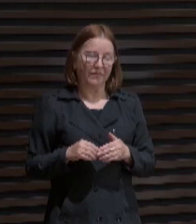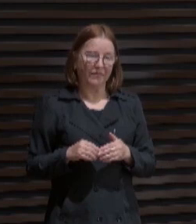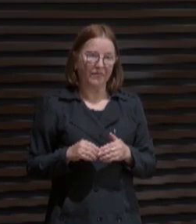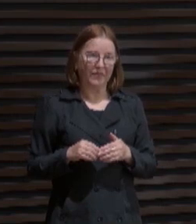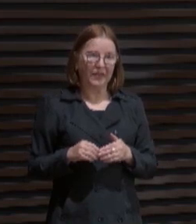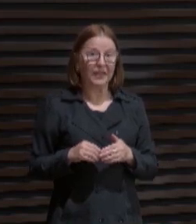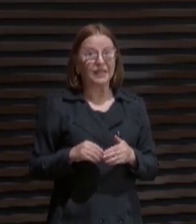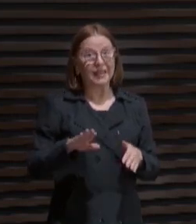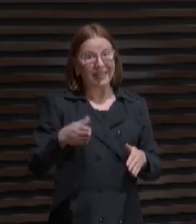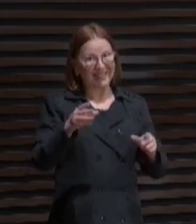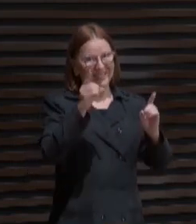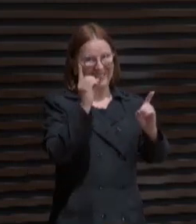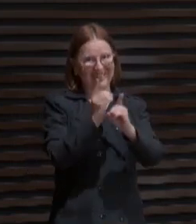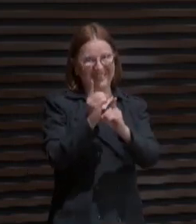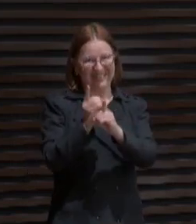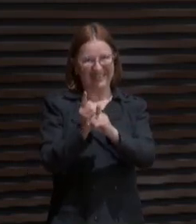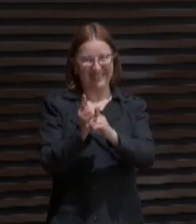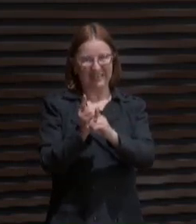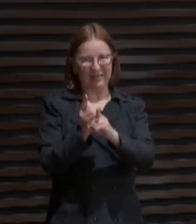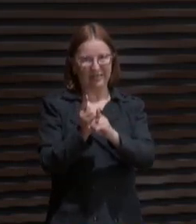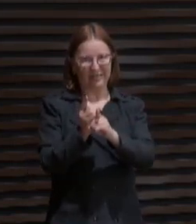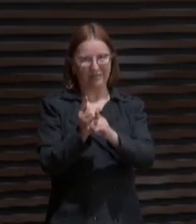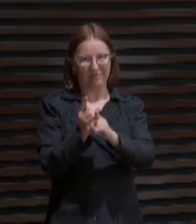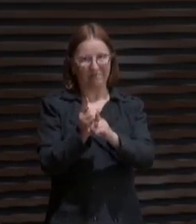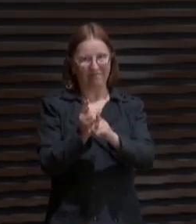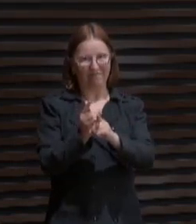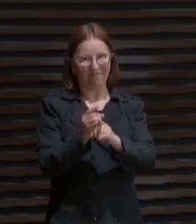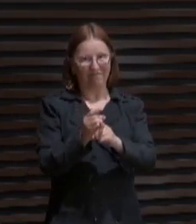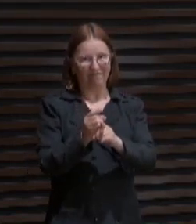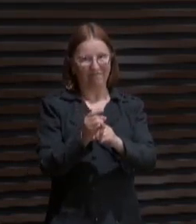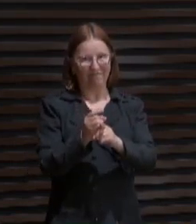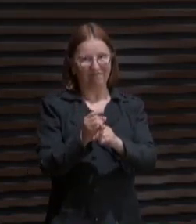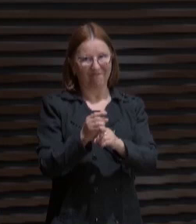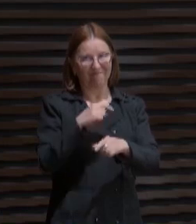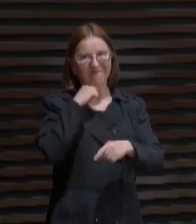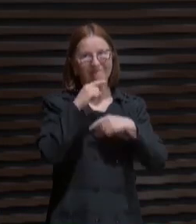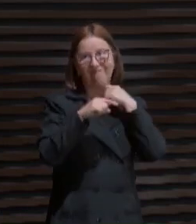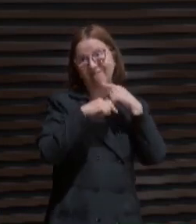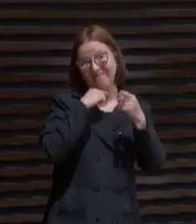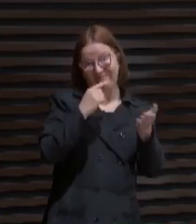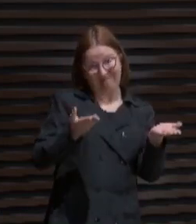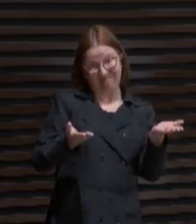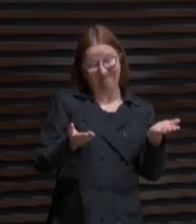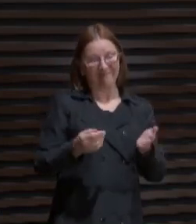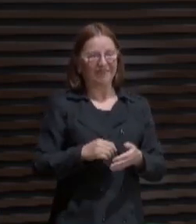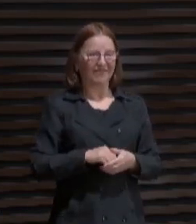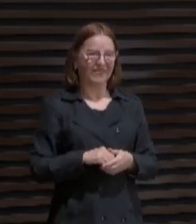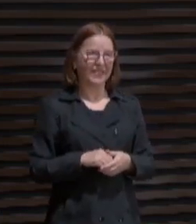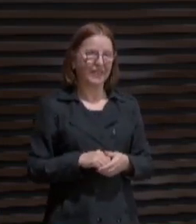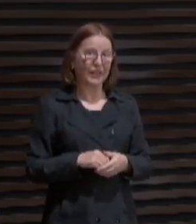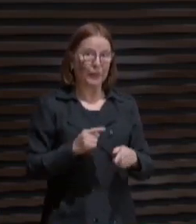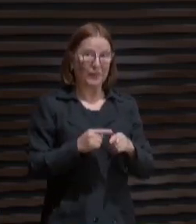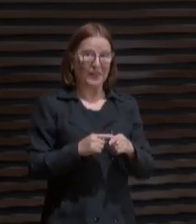os discípulos ainda titubeavam, cheiravam a incredulidade, pois a